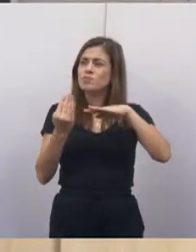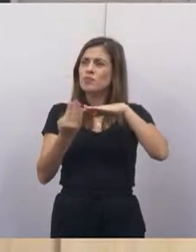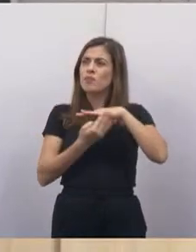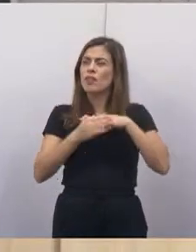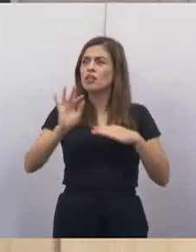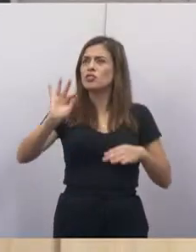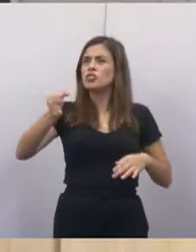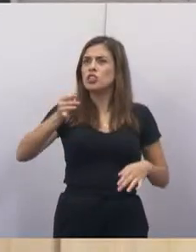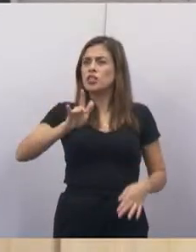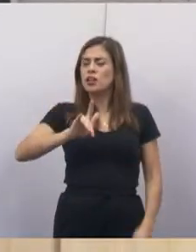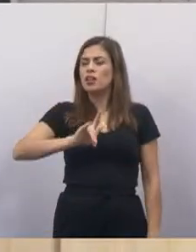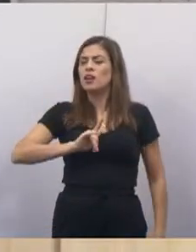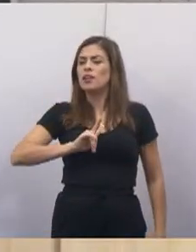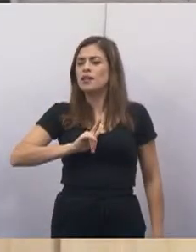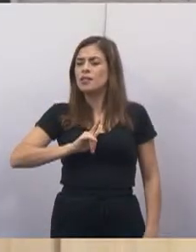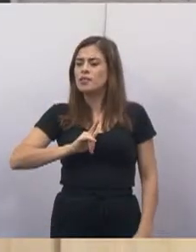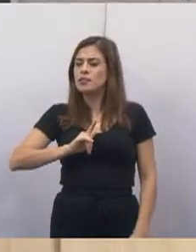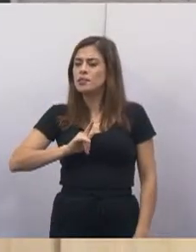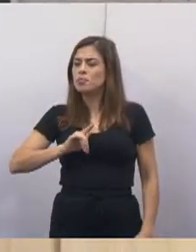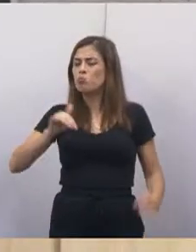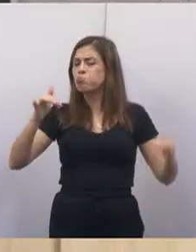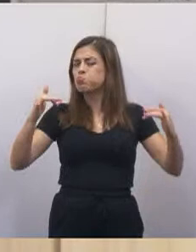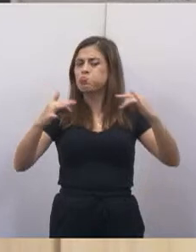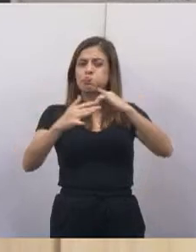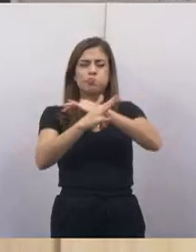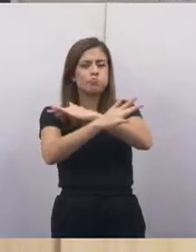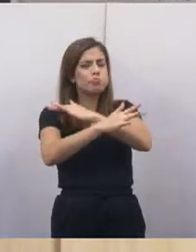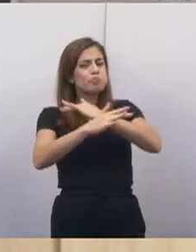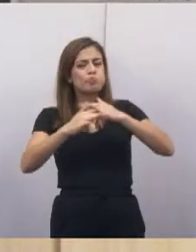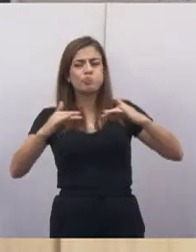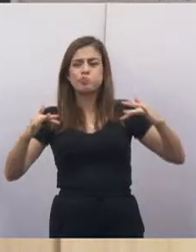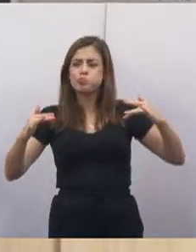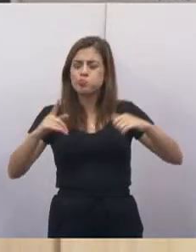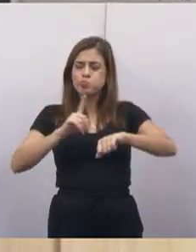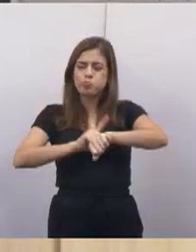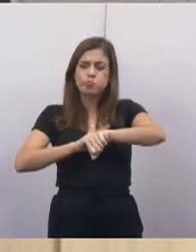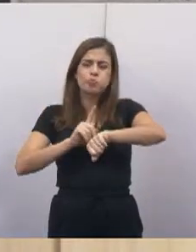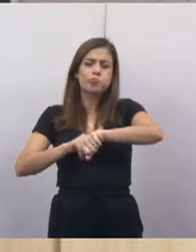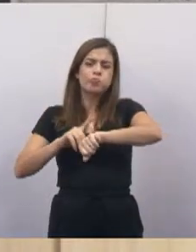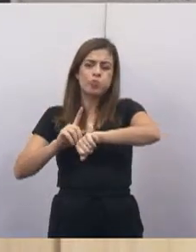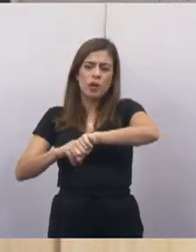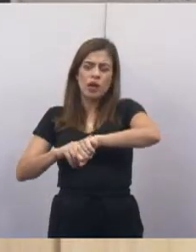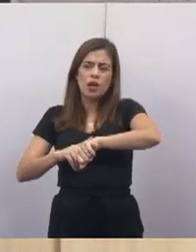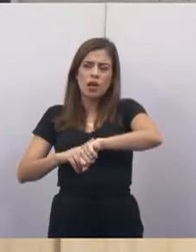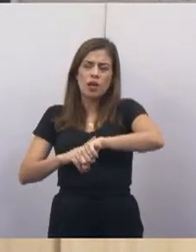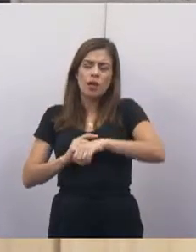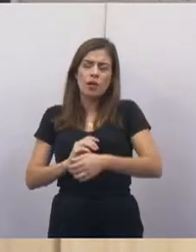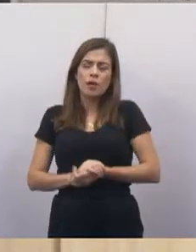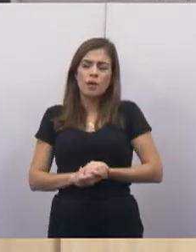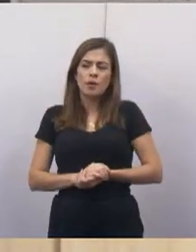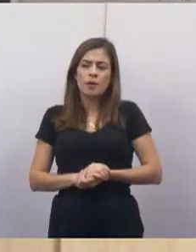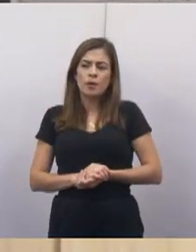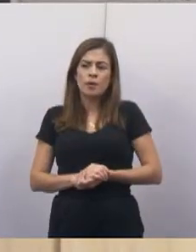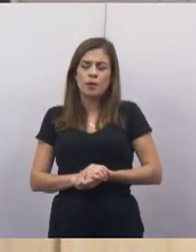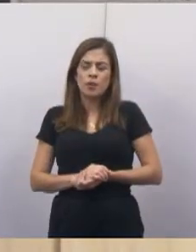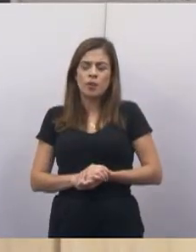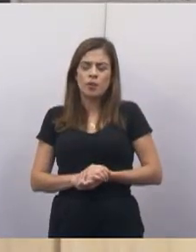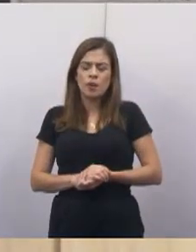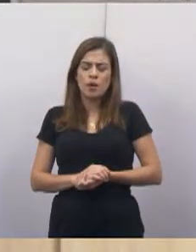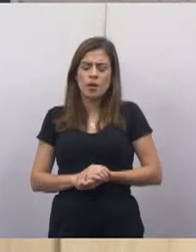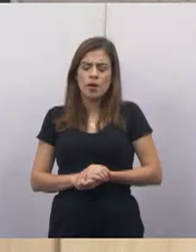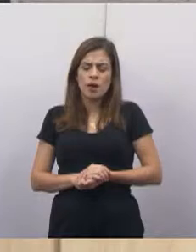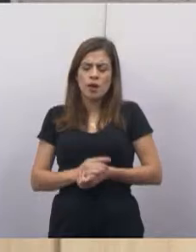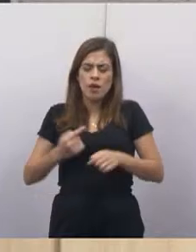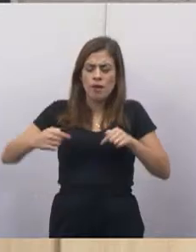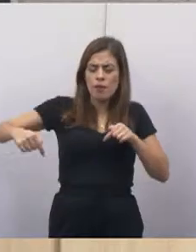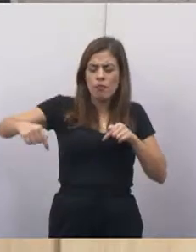com intensa movimentação no trânsito em horários de pico, devido ao trajeto de